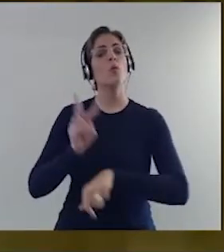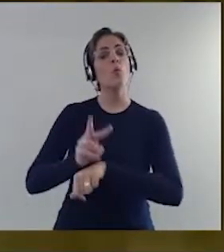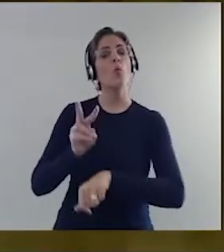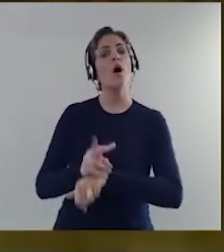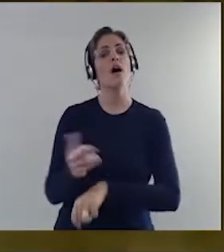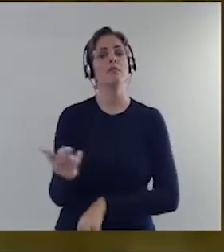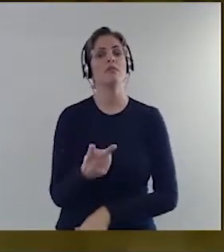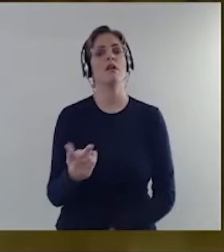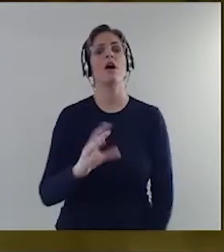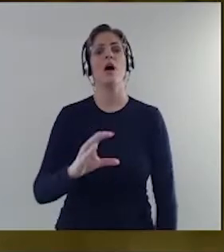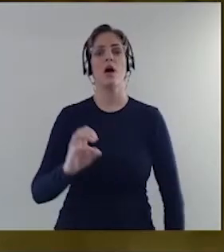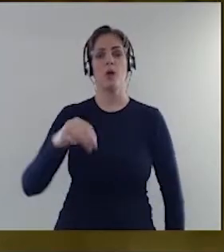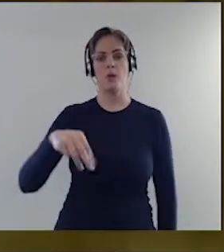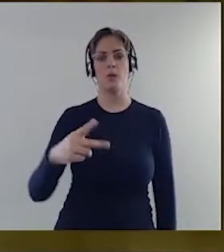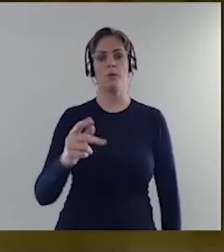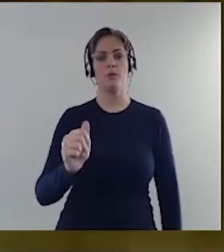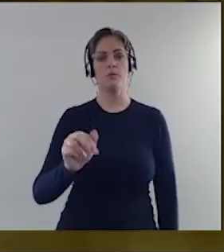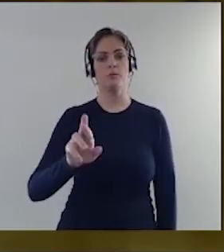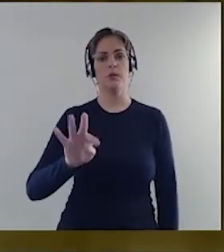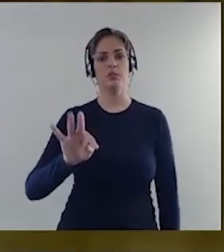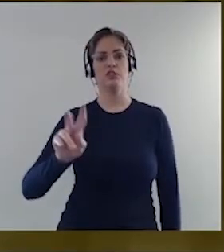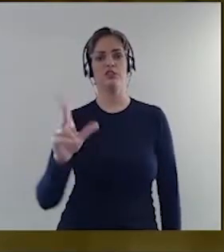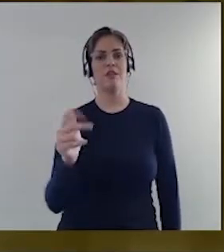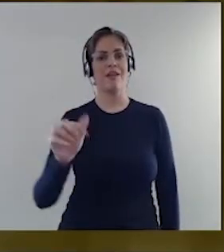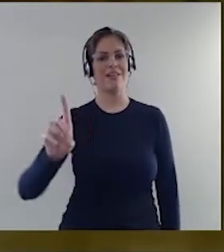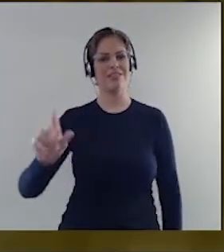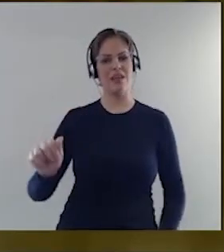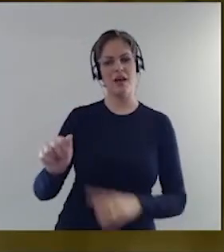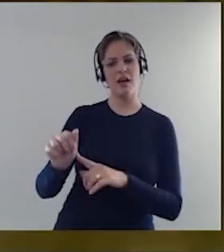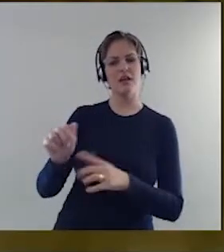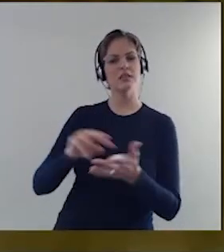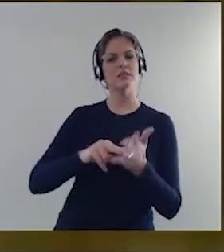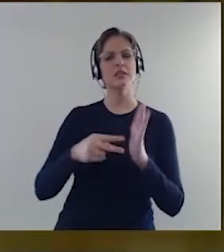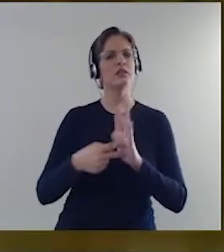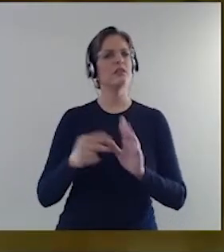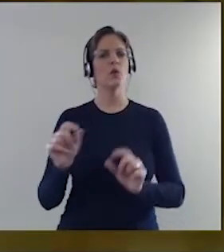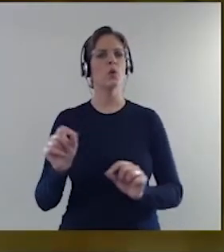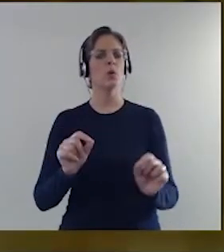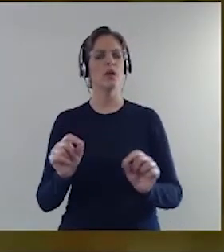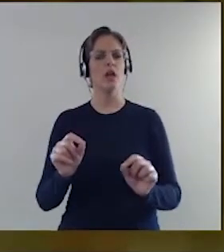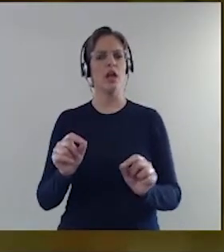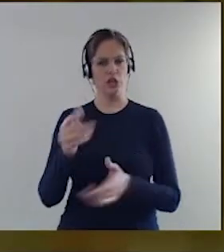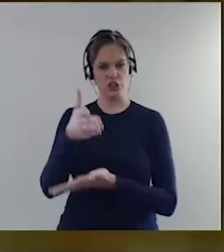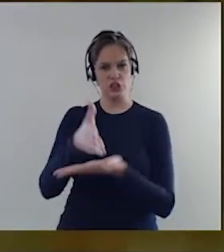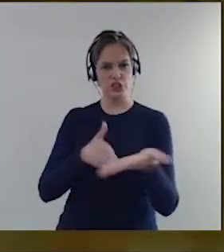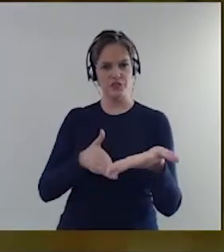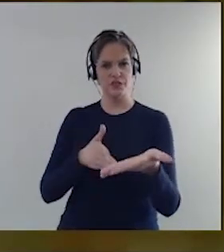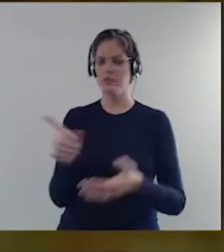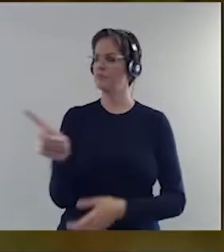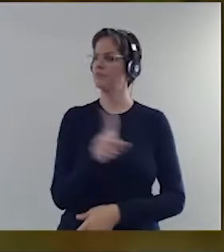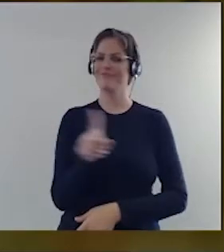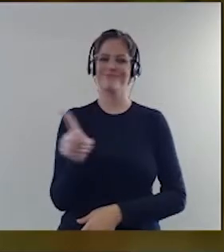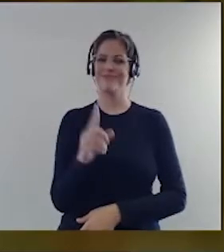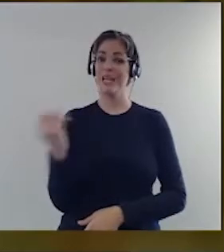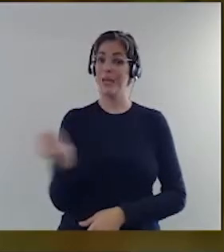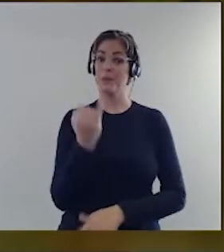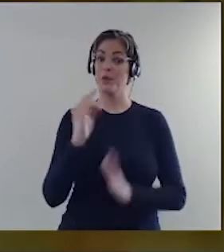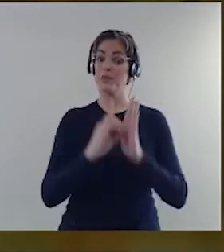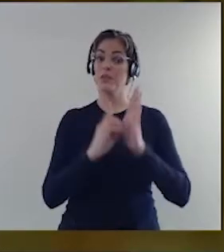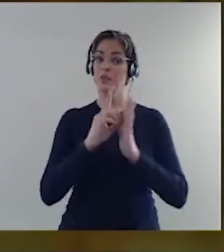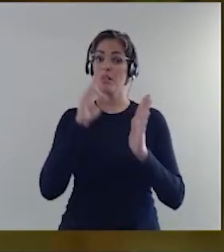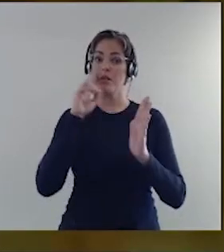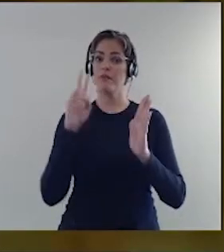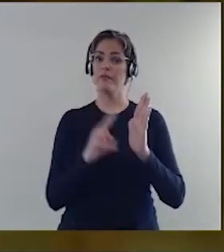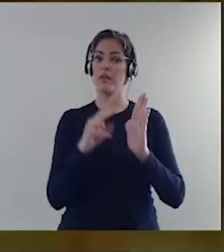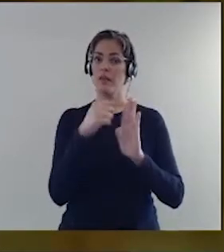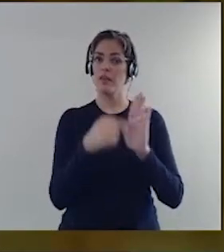é importante frisar que a expressão compartilhar não significa dividir. É importante ir ao dicionário. Este